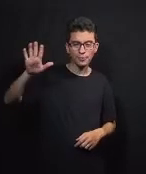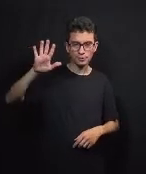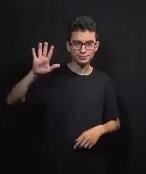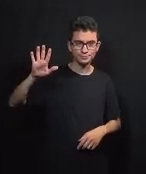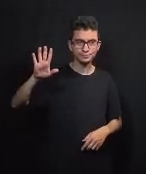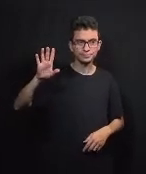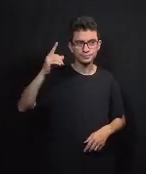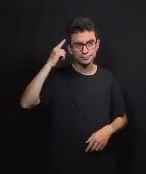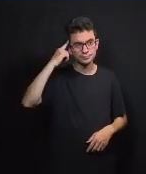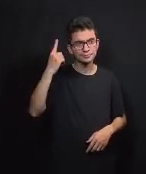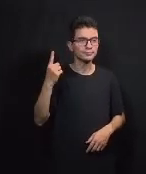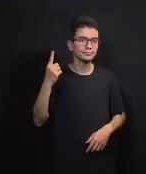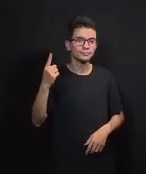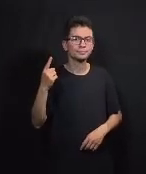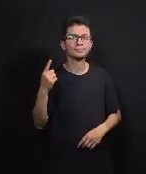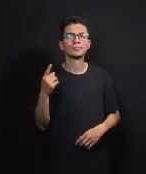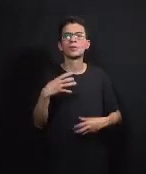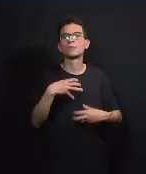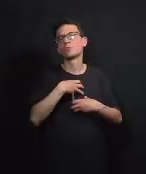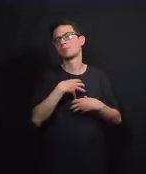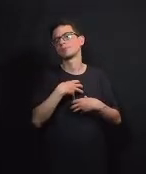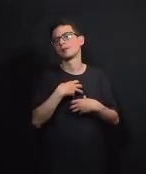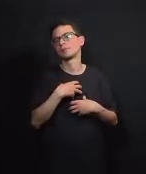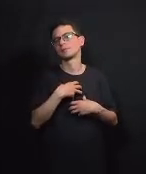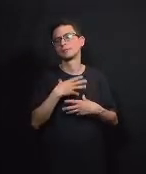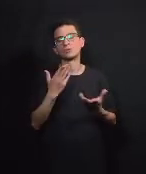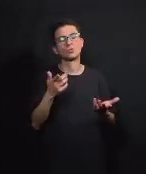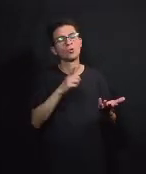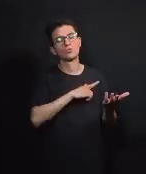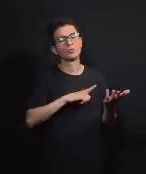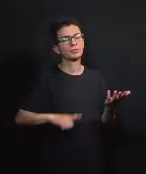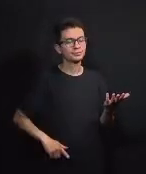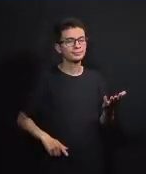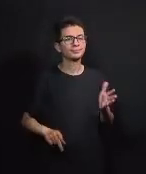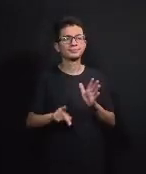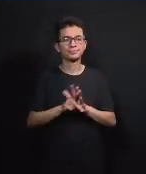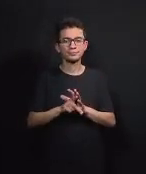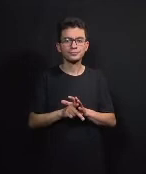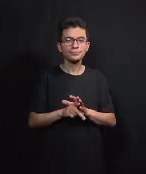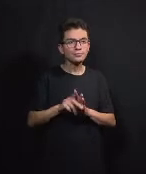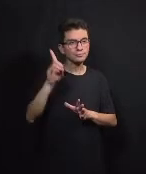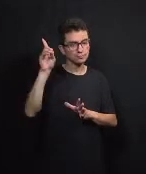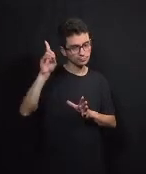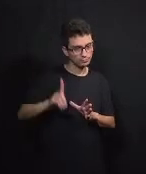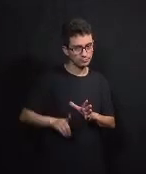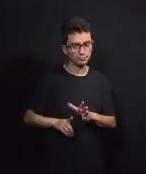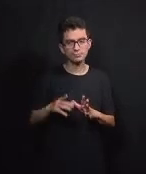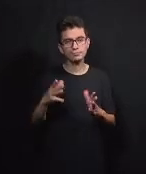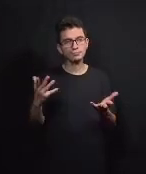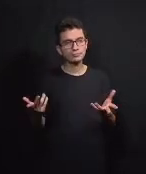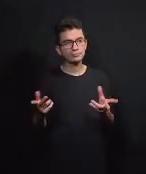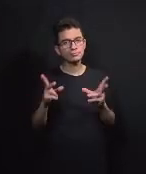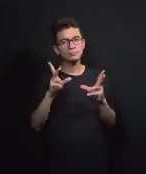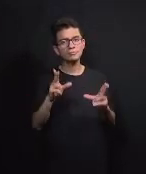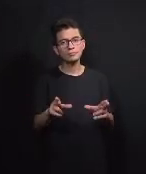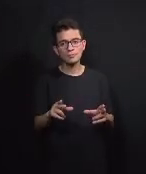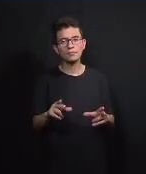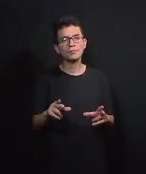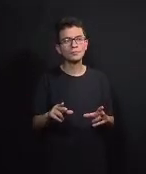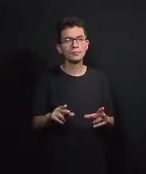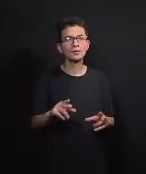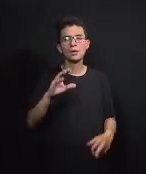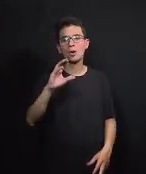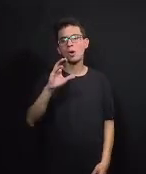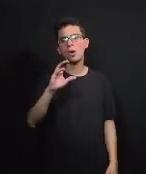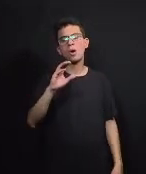voltou-se para regimes, governos de direita ou de ultradireita, como é o caso da Polônia, da